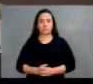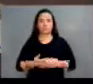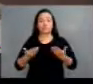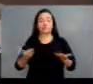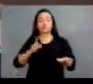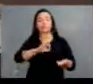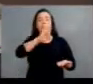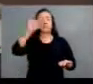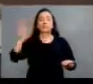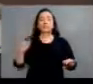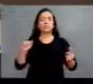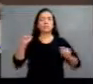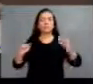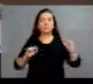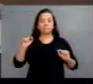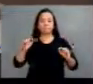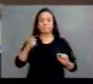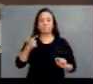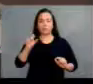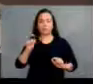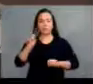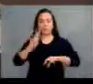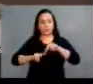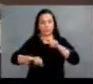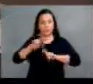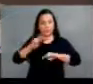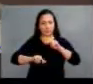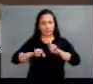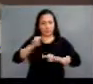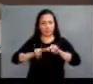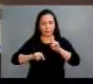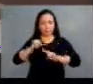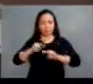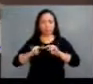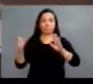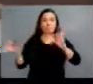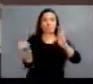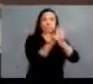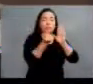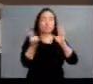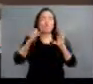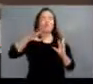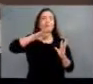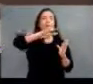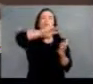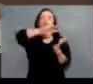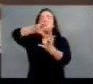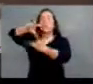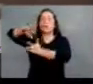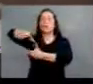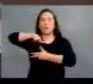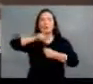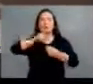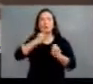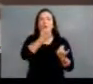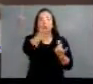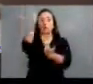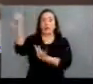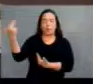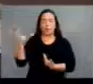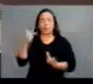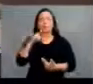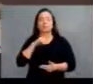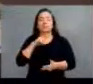Essa data, o dia 28 de junho, é consagrada no mundo inteiro a partir dos levantes